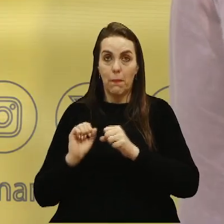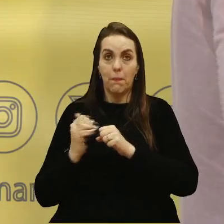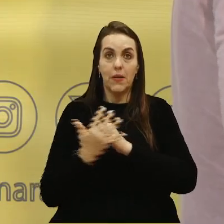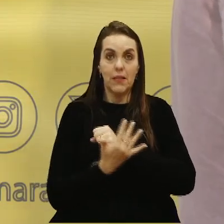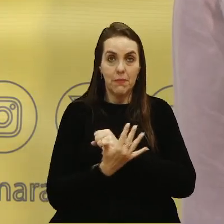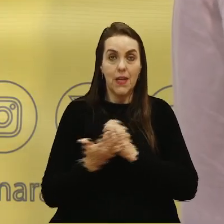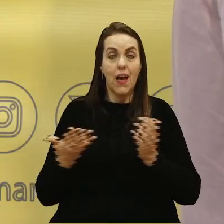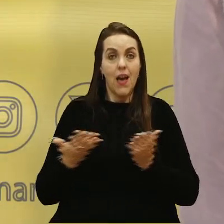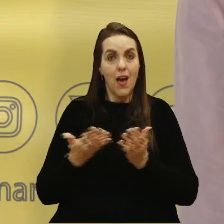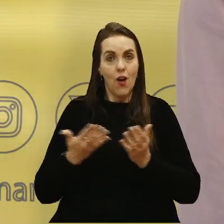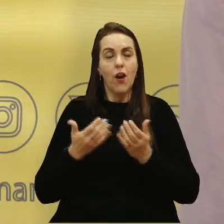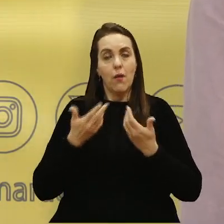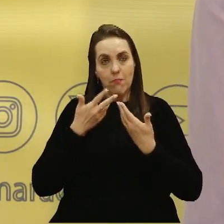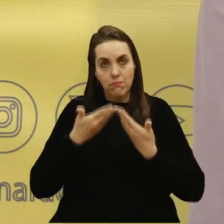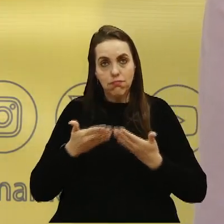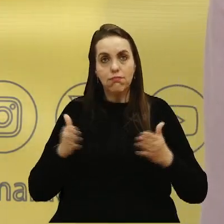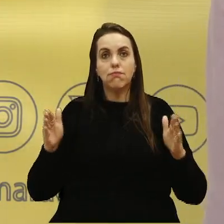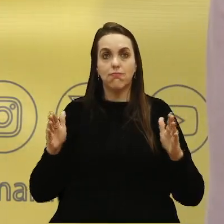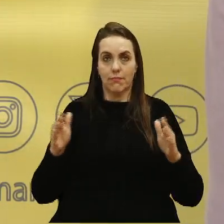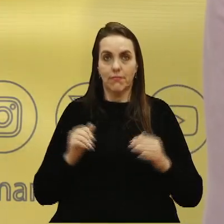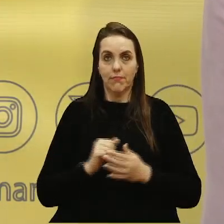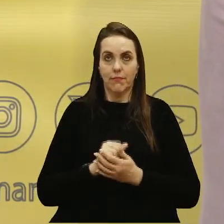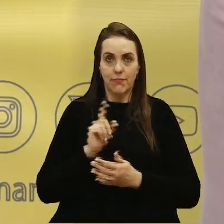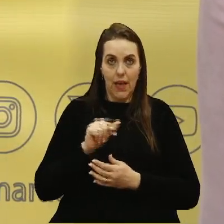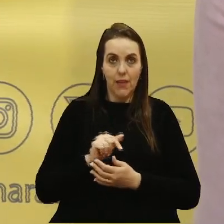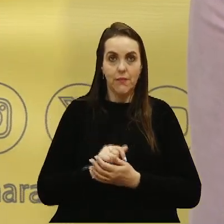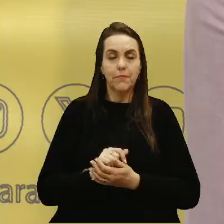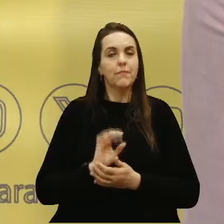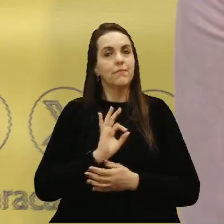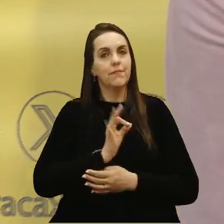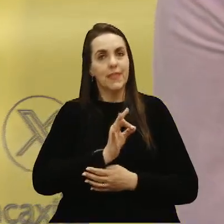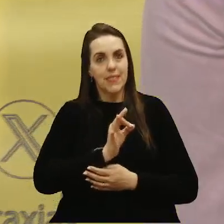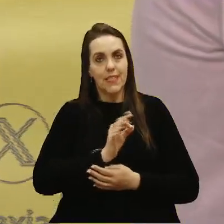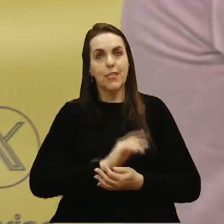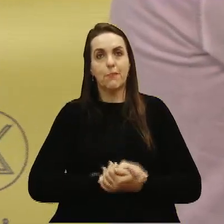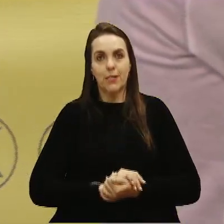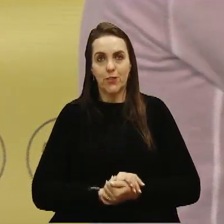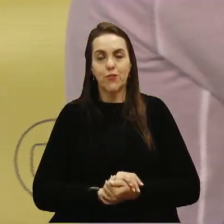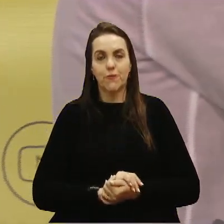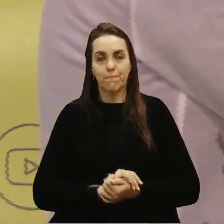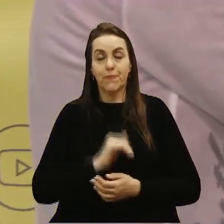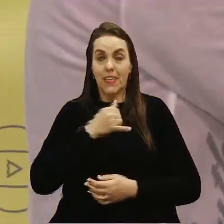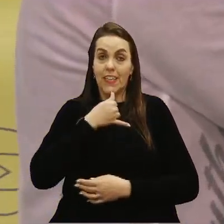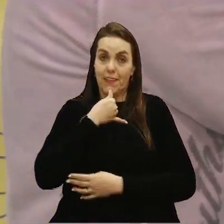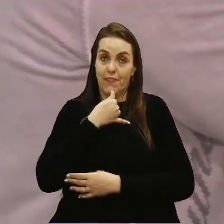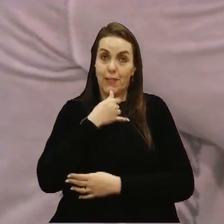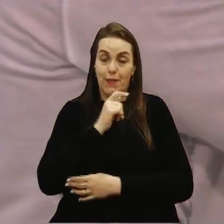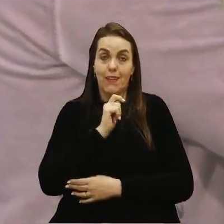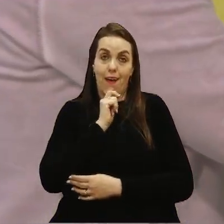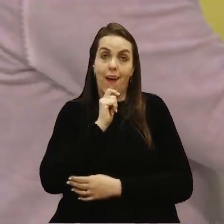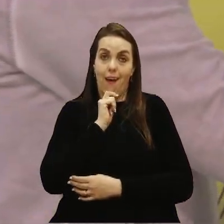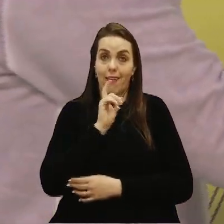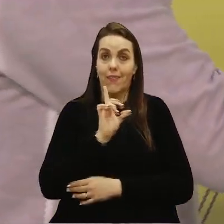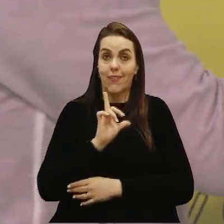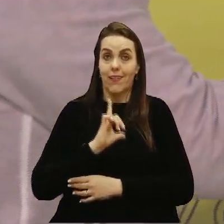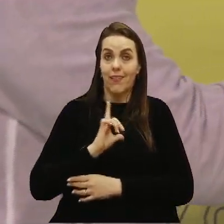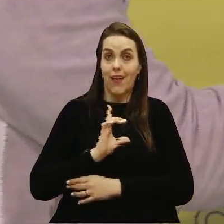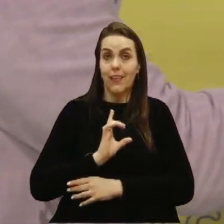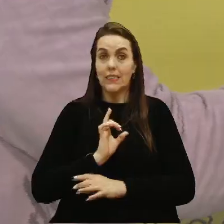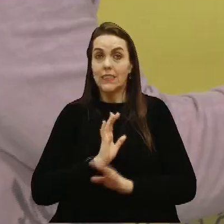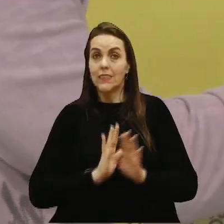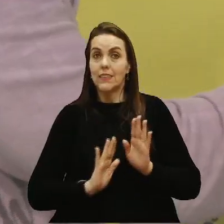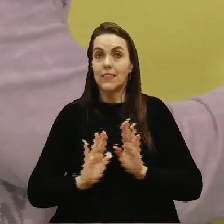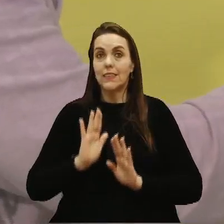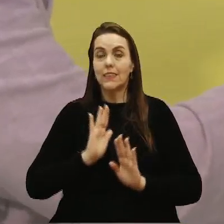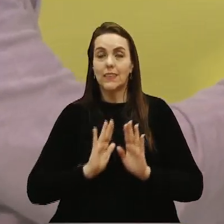se desabrochou essa situação. Exatamente. Infelizmente, a gente ainda tem um pouquinho do resquício